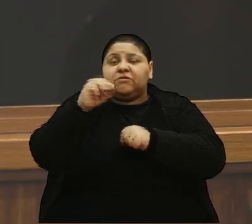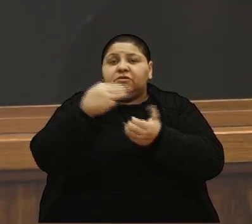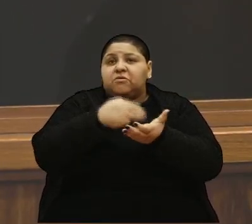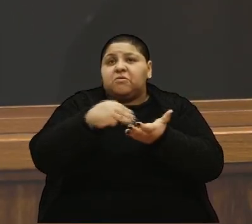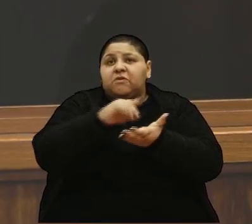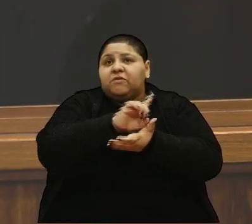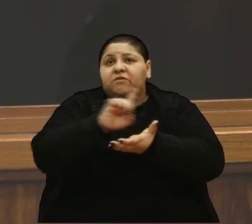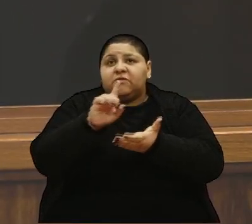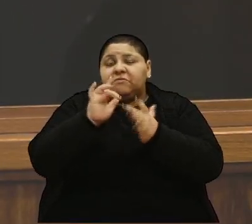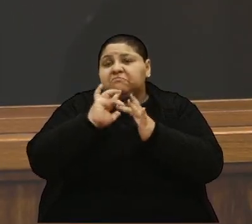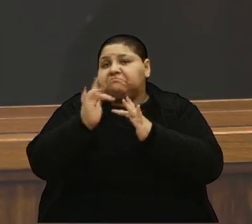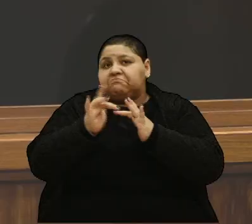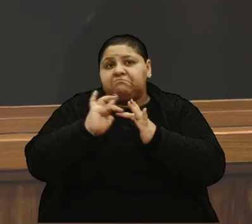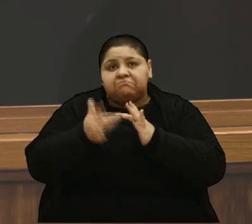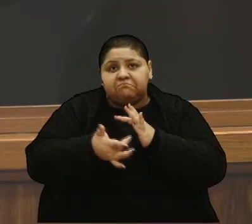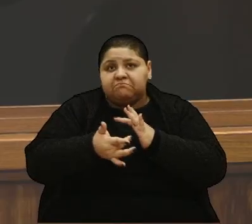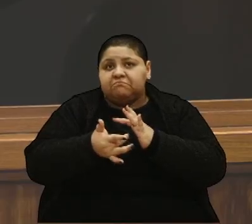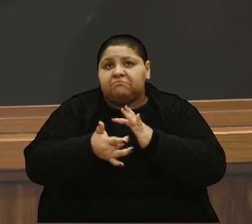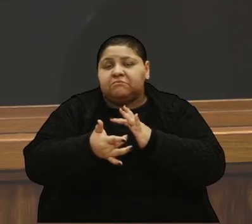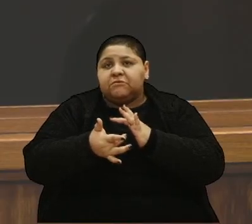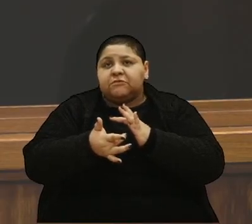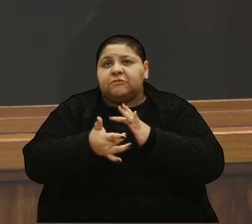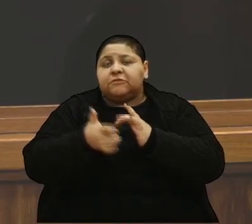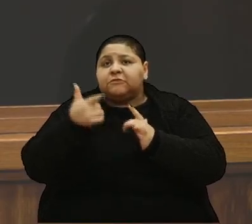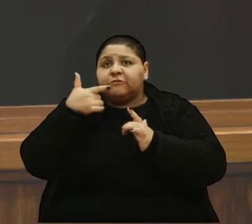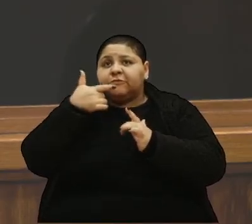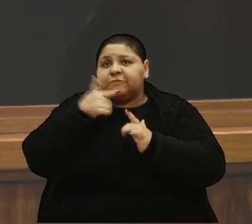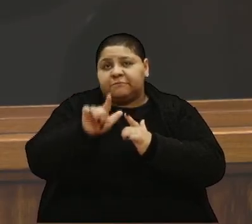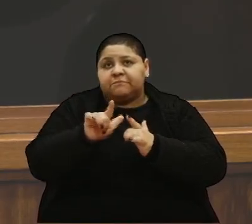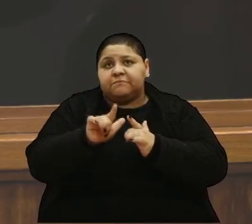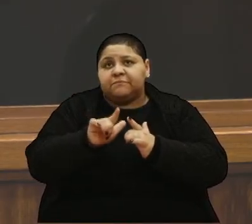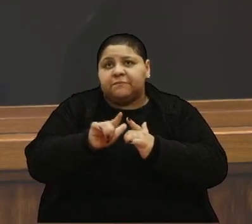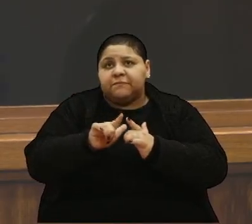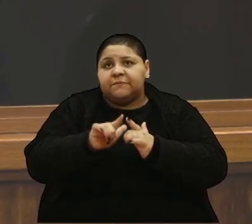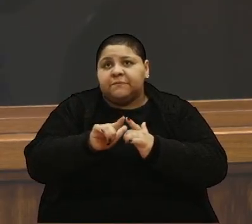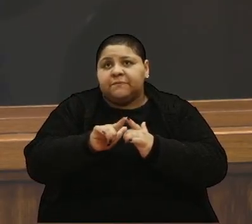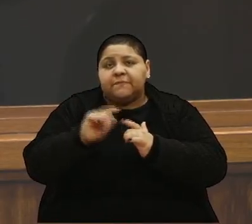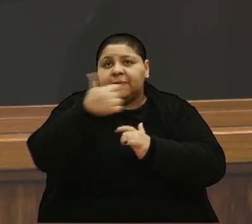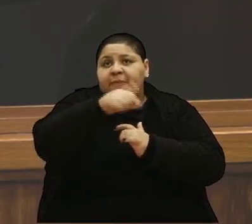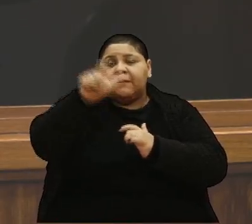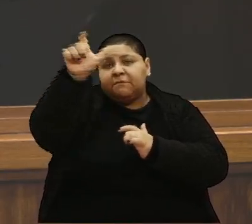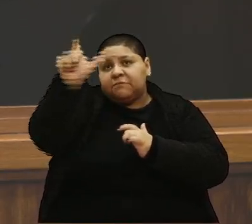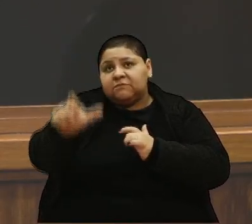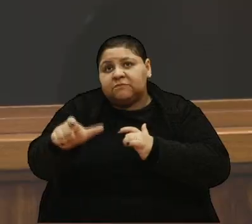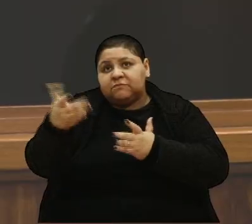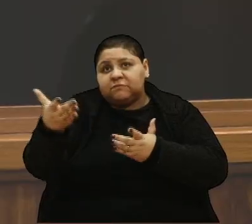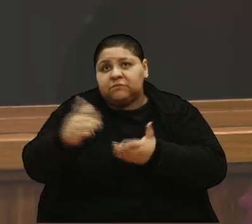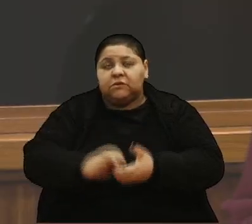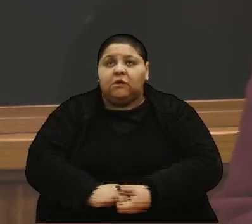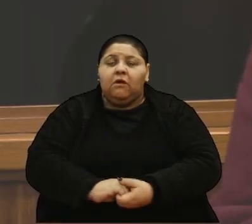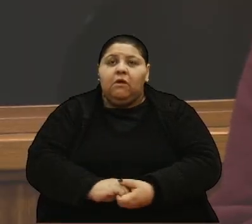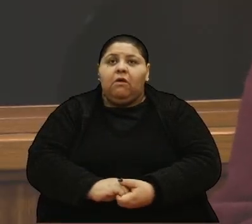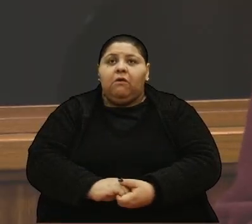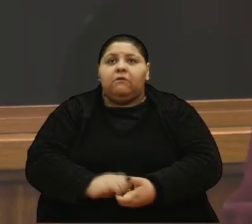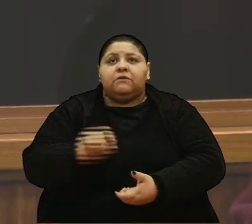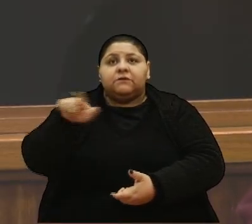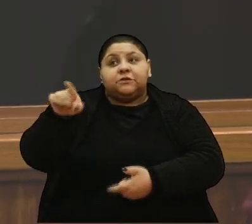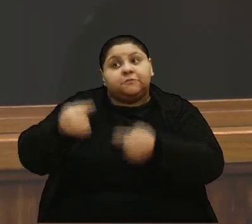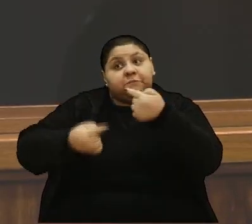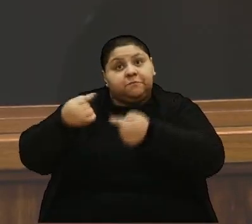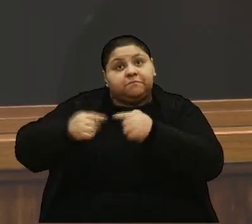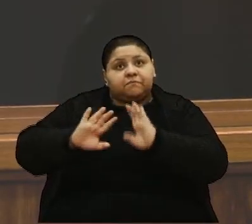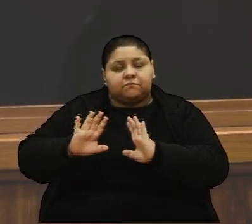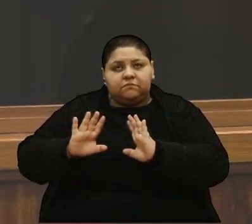é rede social, deu ganho de causa para outra parte. Então, isso é uma discussão